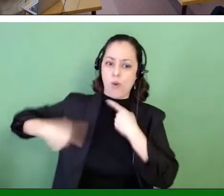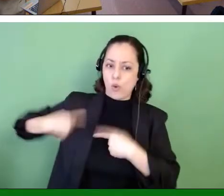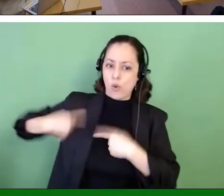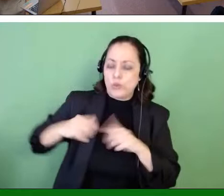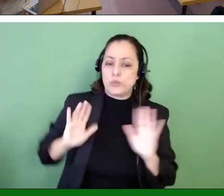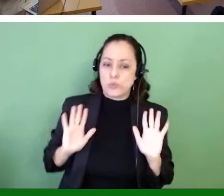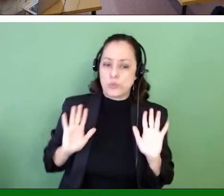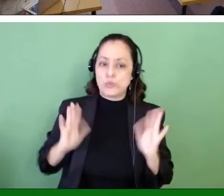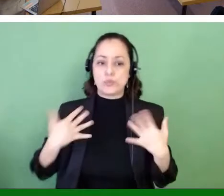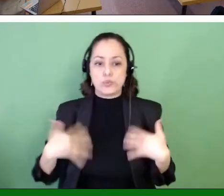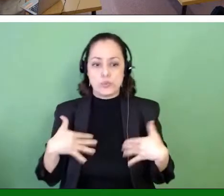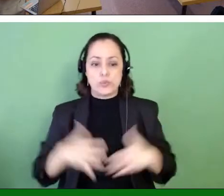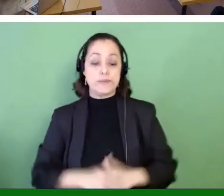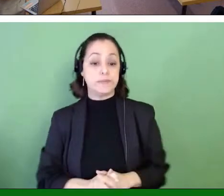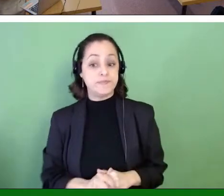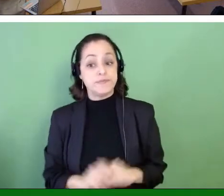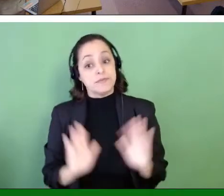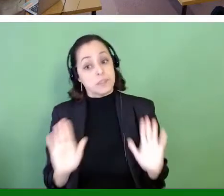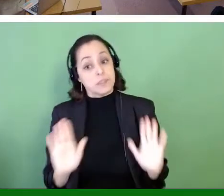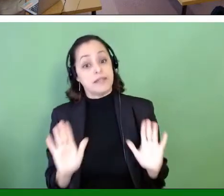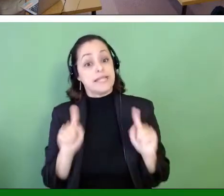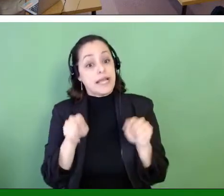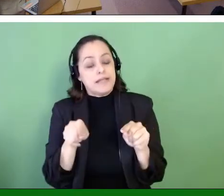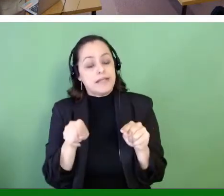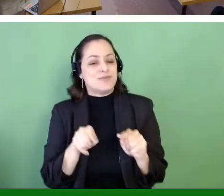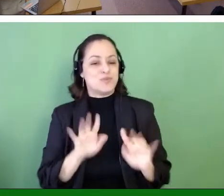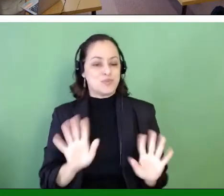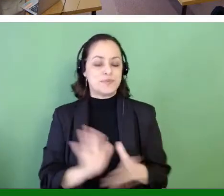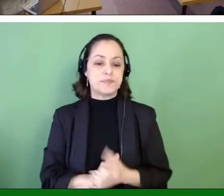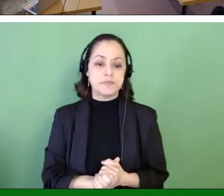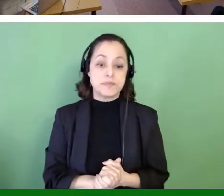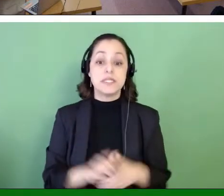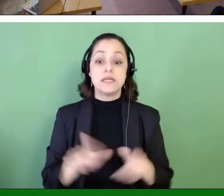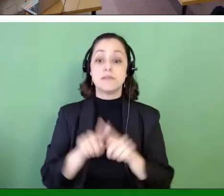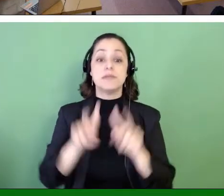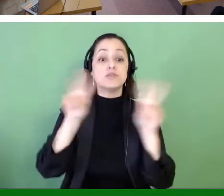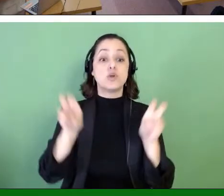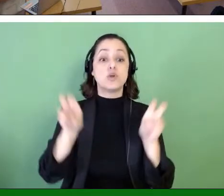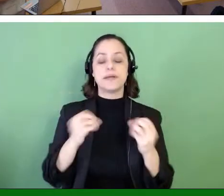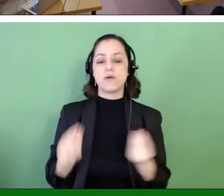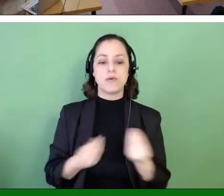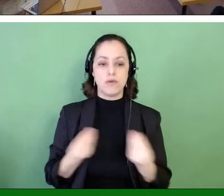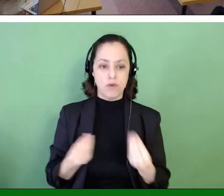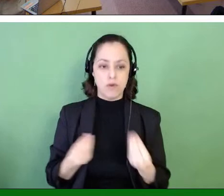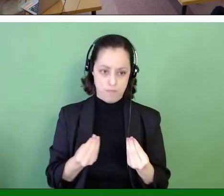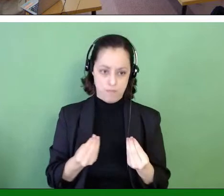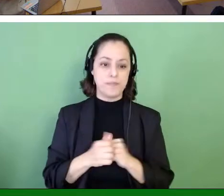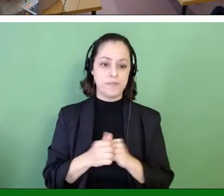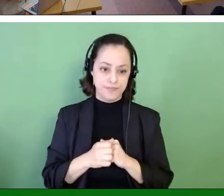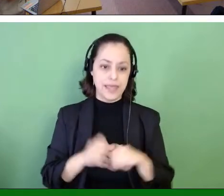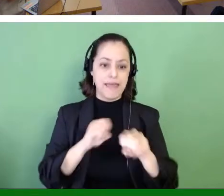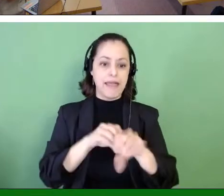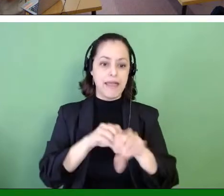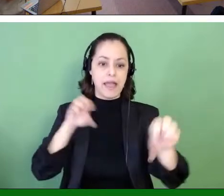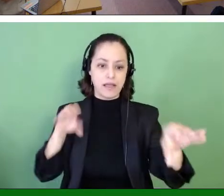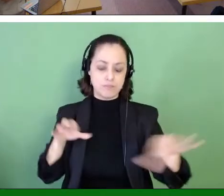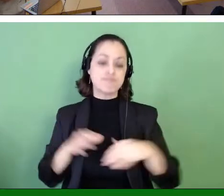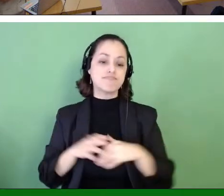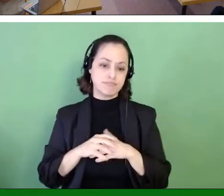Então, enfim, acho que é bem isso. Sobre a educação à distância, você disse que é uma tendência minha, eu concordo.